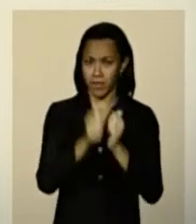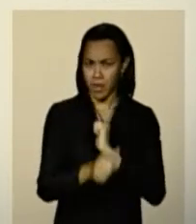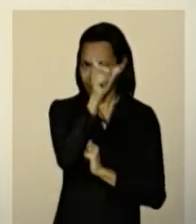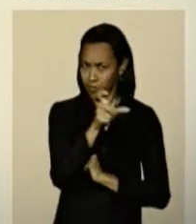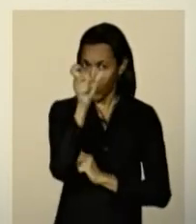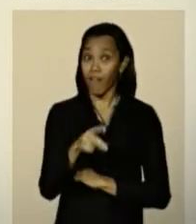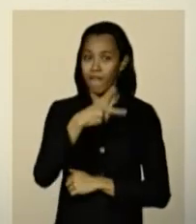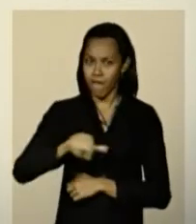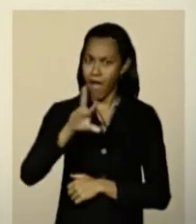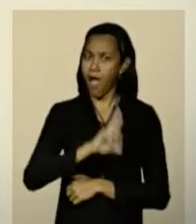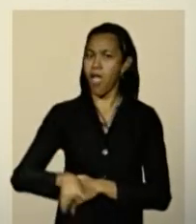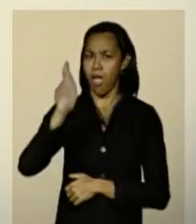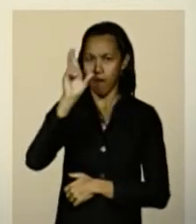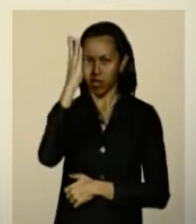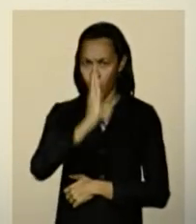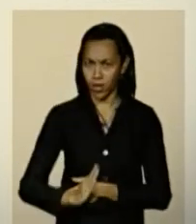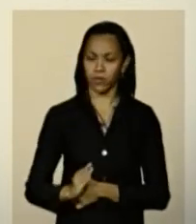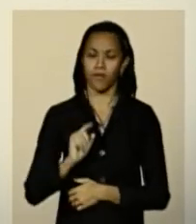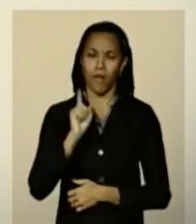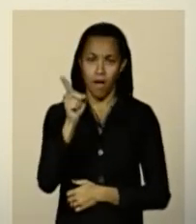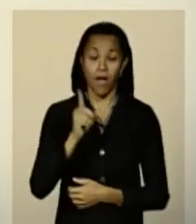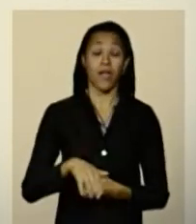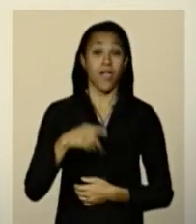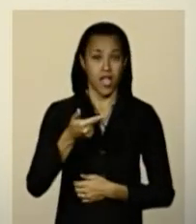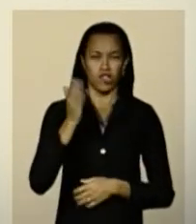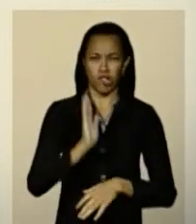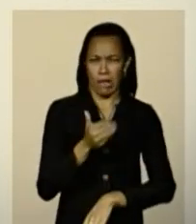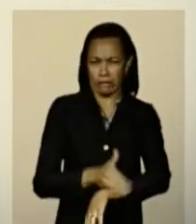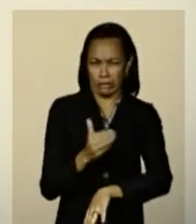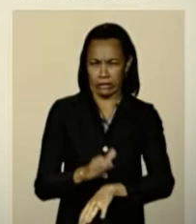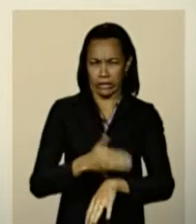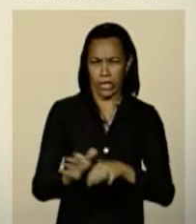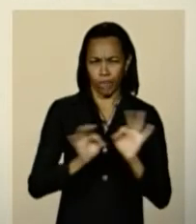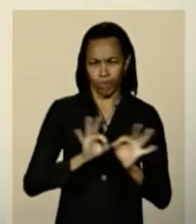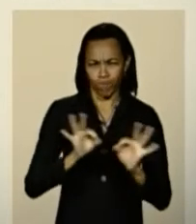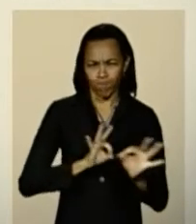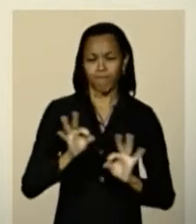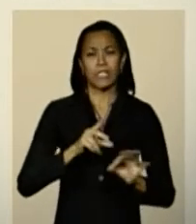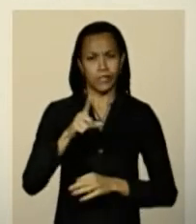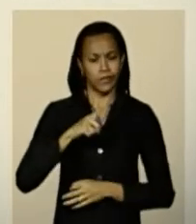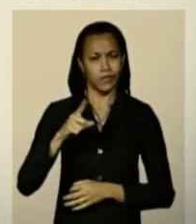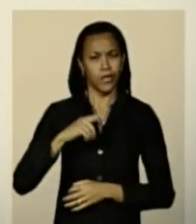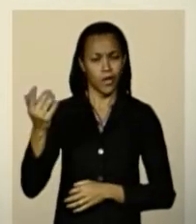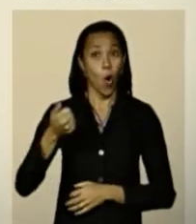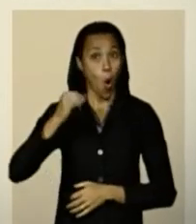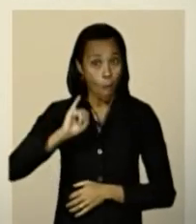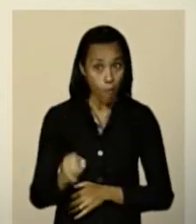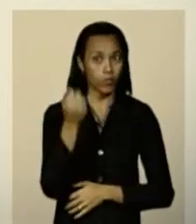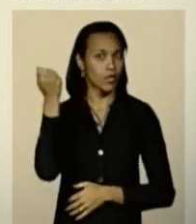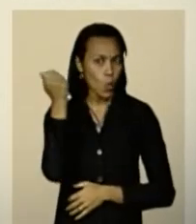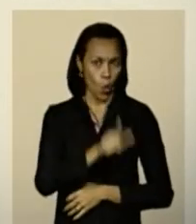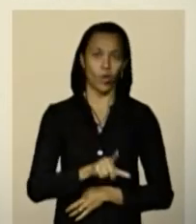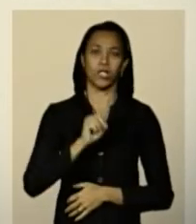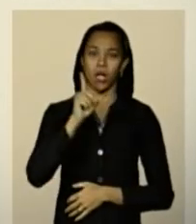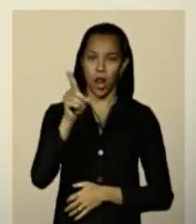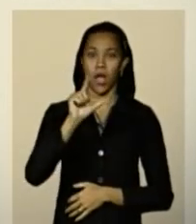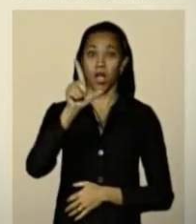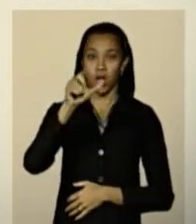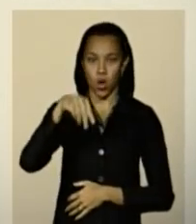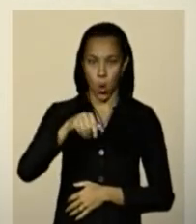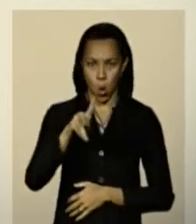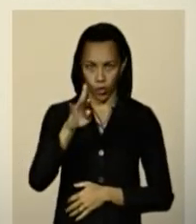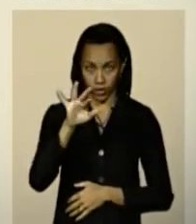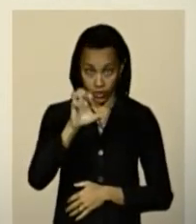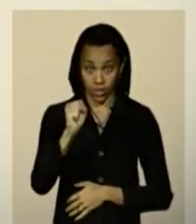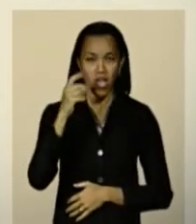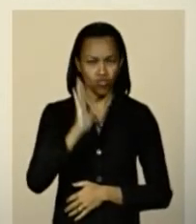vão representar o Brasil nessa Olimpíadas ele se prepararam bastante e tem grandes chances nos jogos de Londres eu